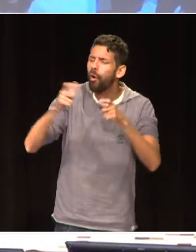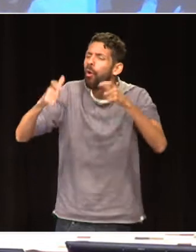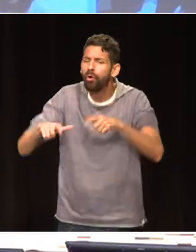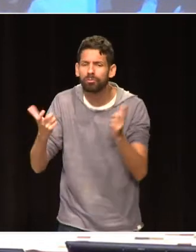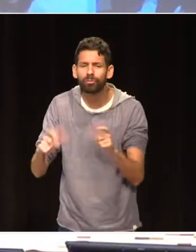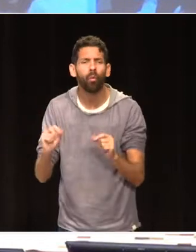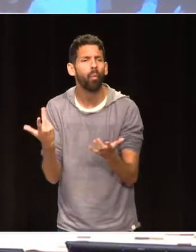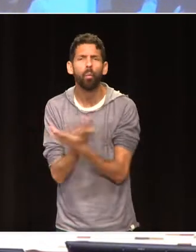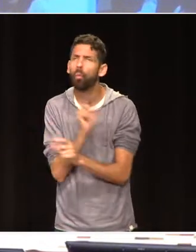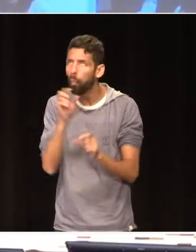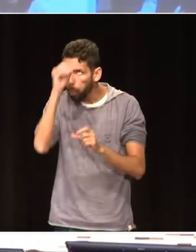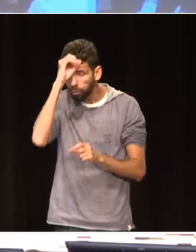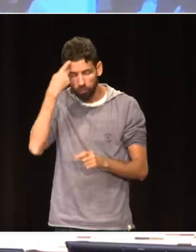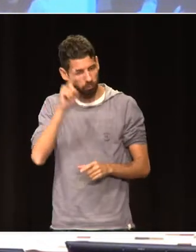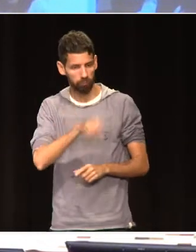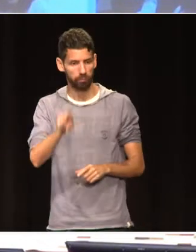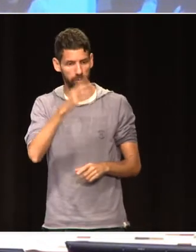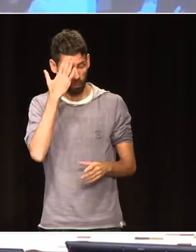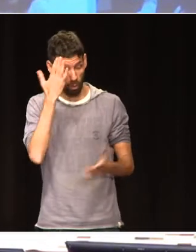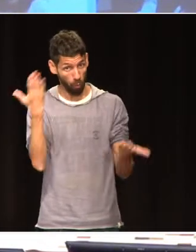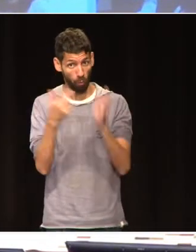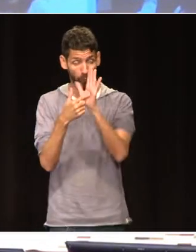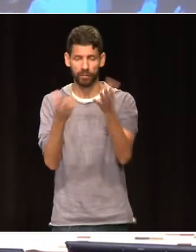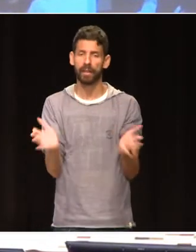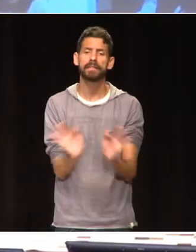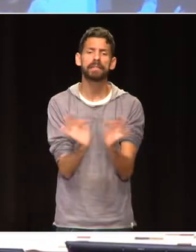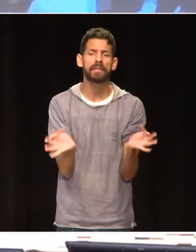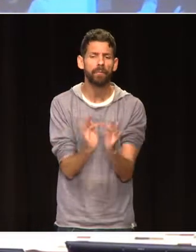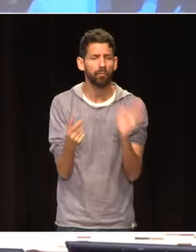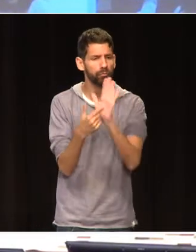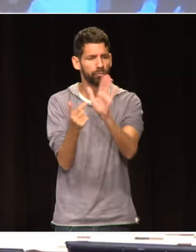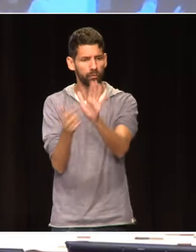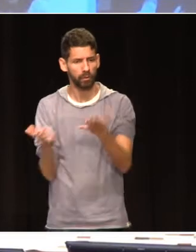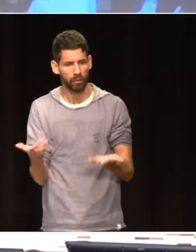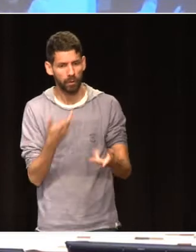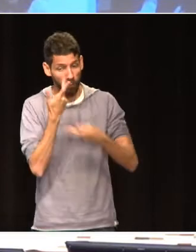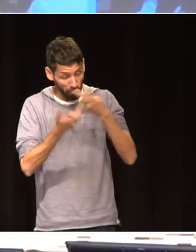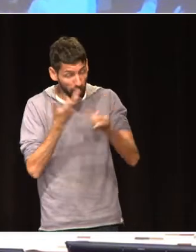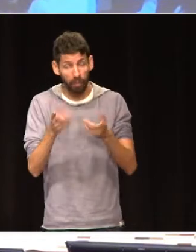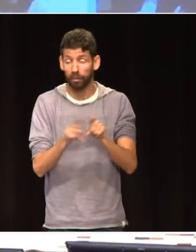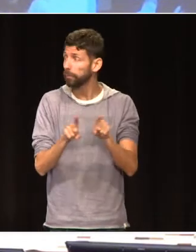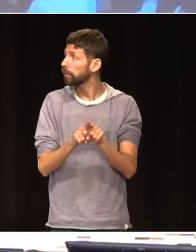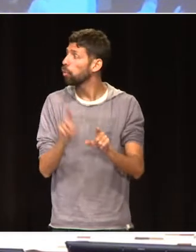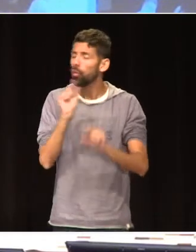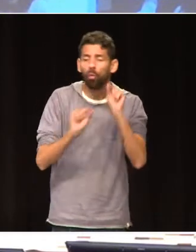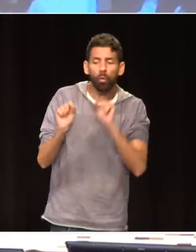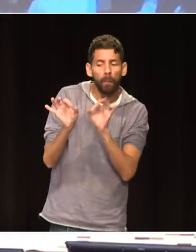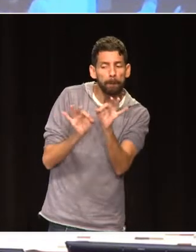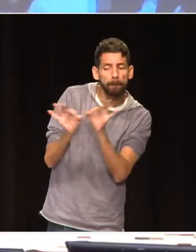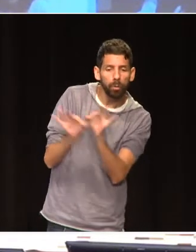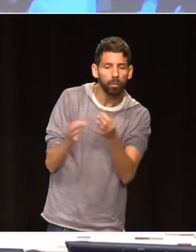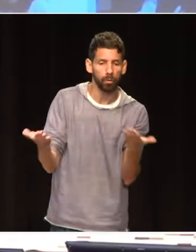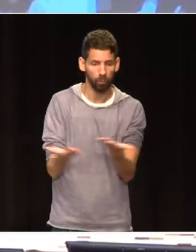fica. Então, eu resolvi fazer uma apresentação mais leve e passar um pouco do que a gente está